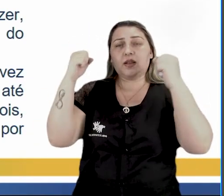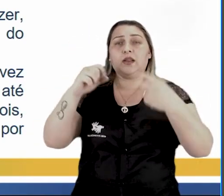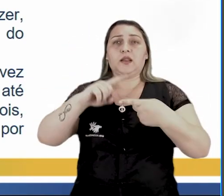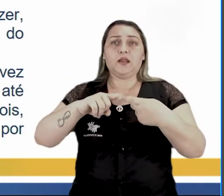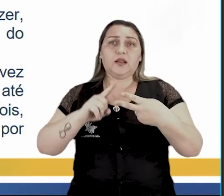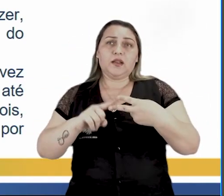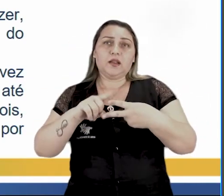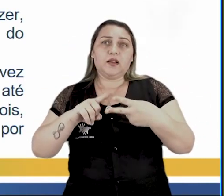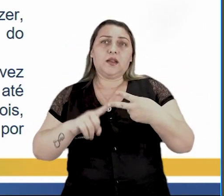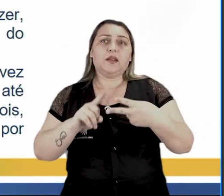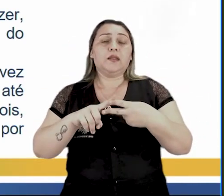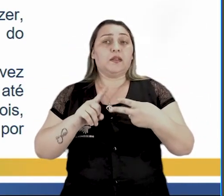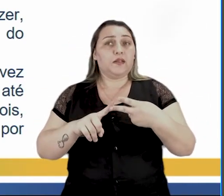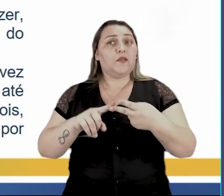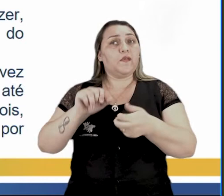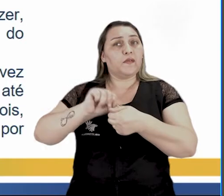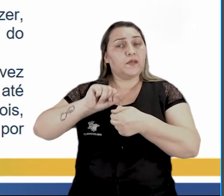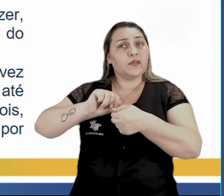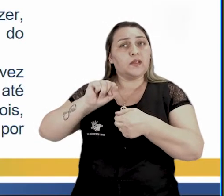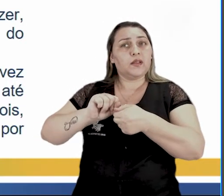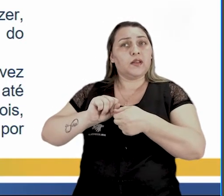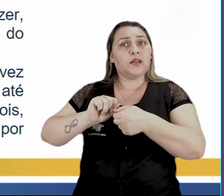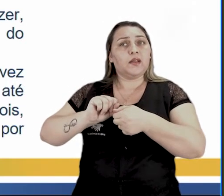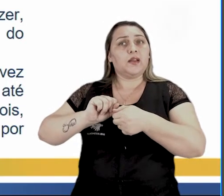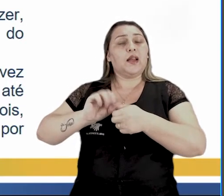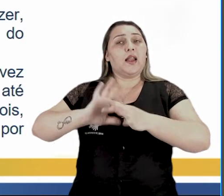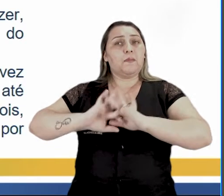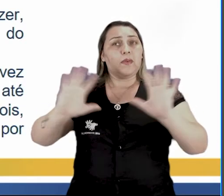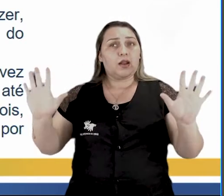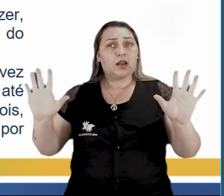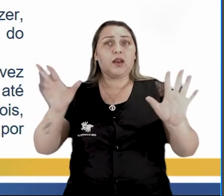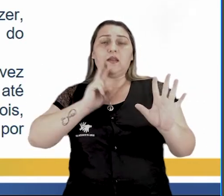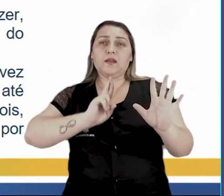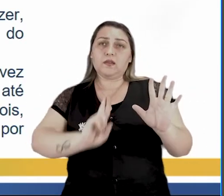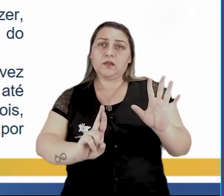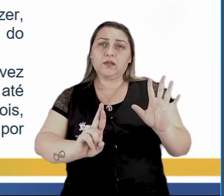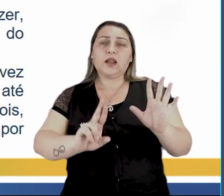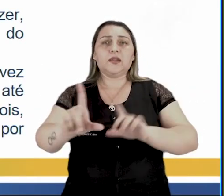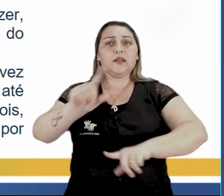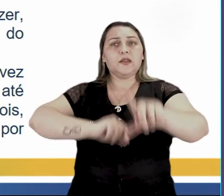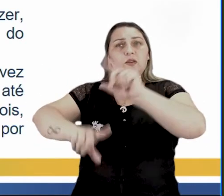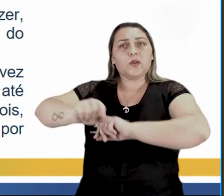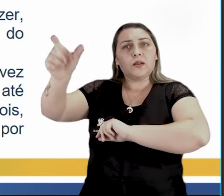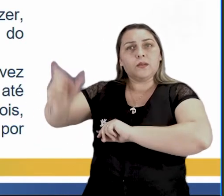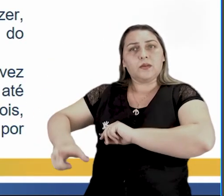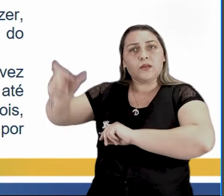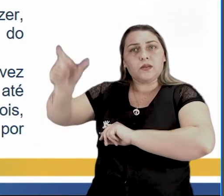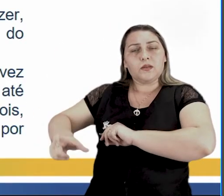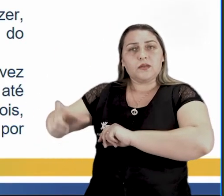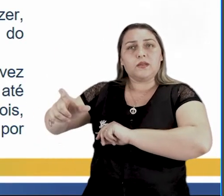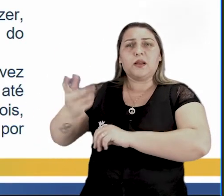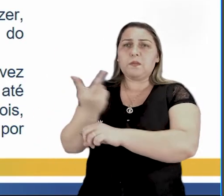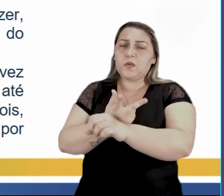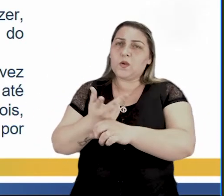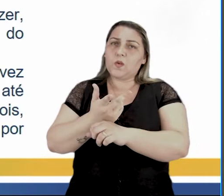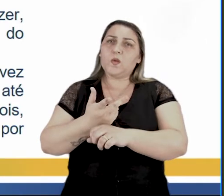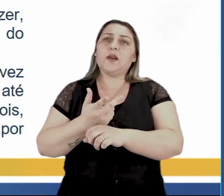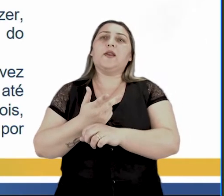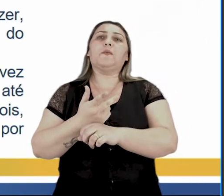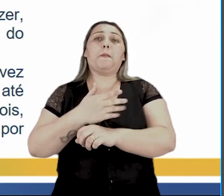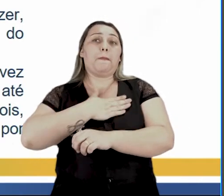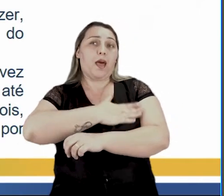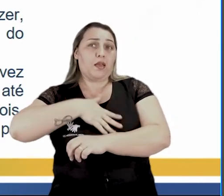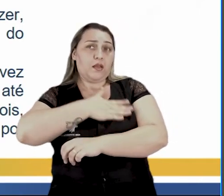pois, desinteressadas, liberatórias e resultado das escolhas pessoais e da busca por prazer,